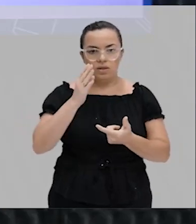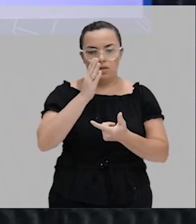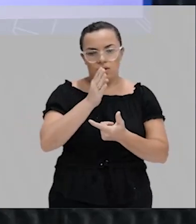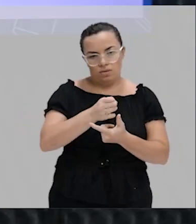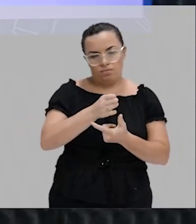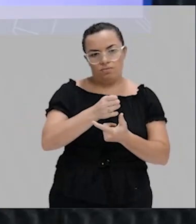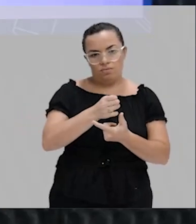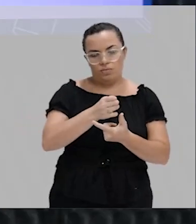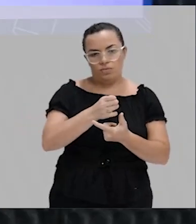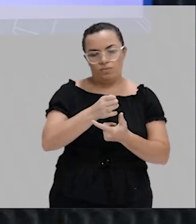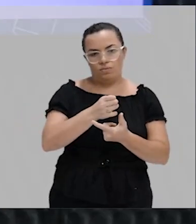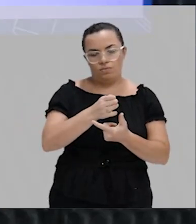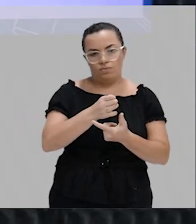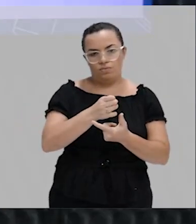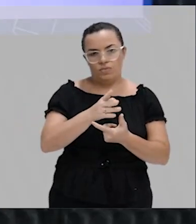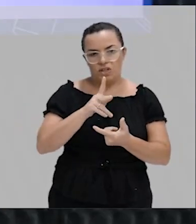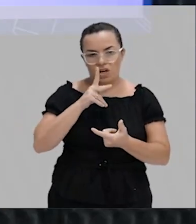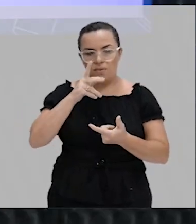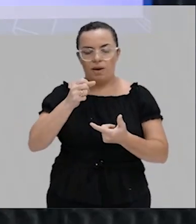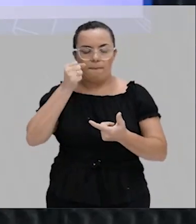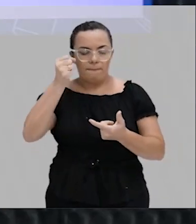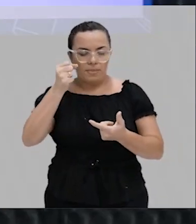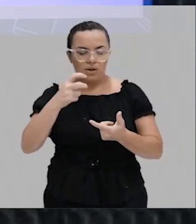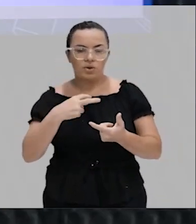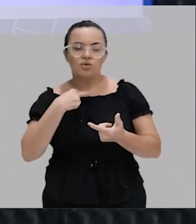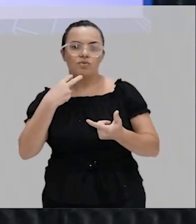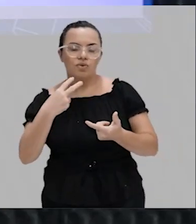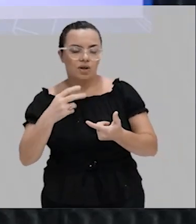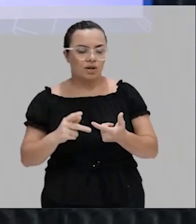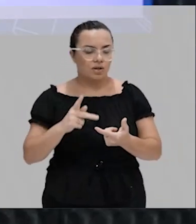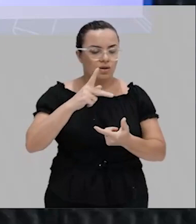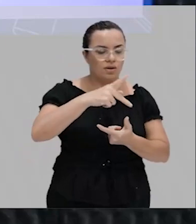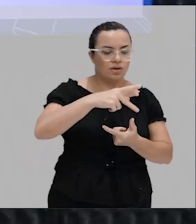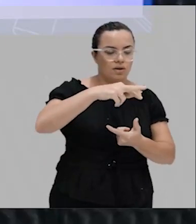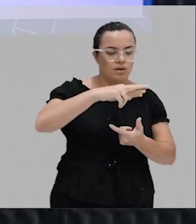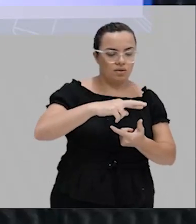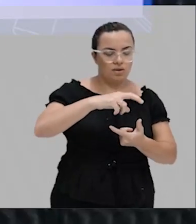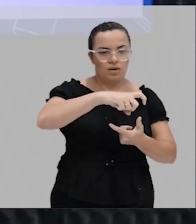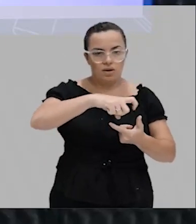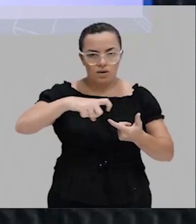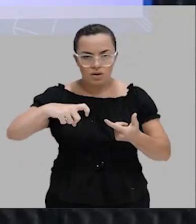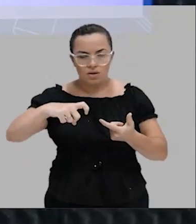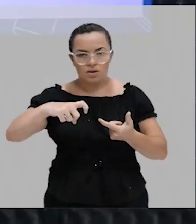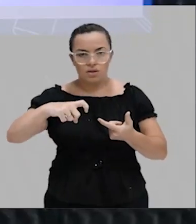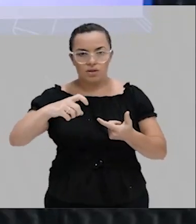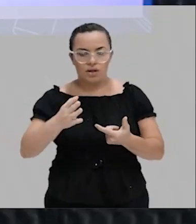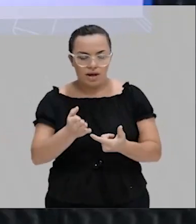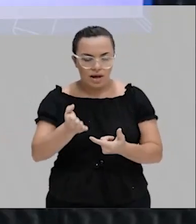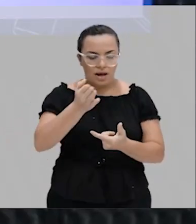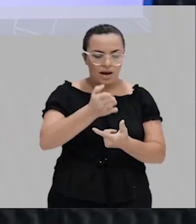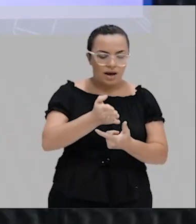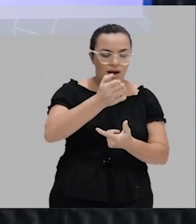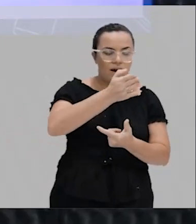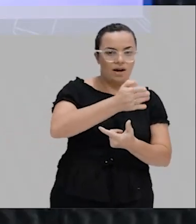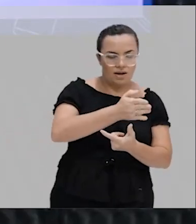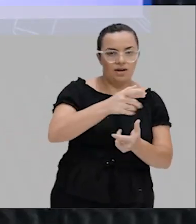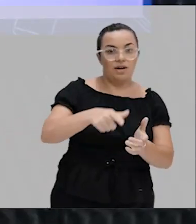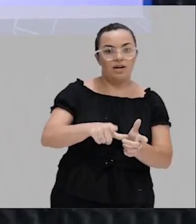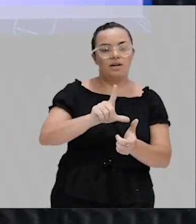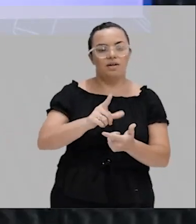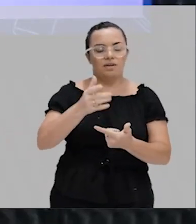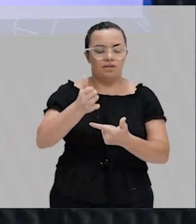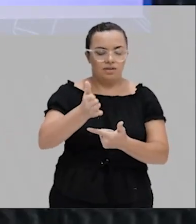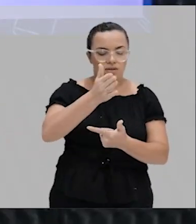se a sílaba tônica é a antepenúltima. Então, vamos relembrar esses conceitos aí bem iniciais que a gente viu lá na parte de